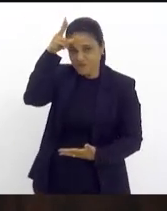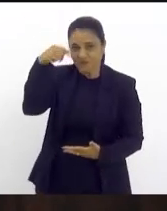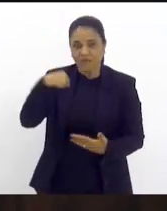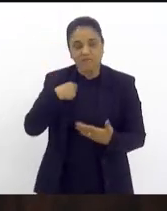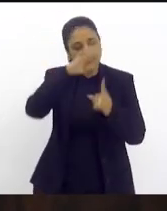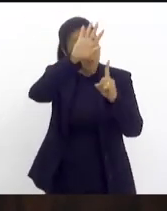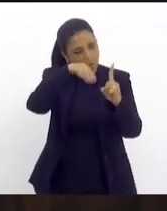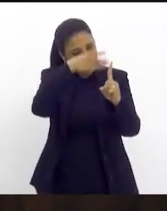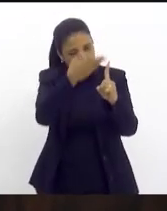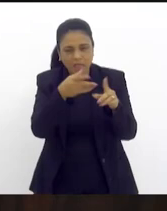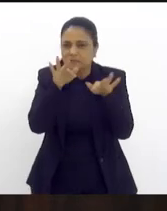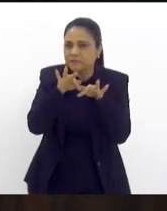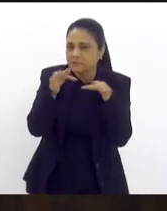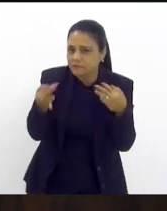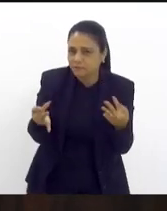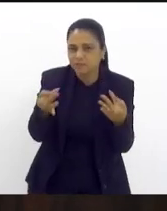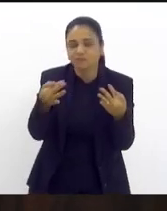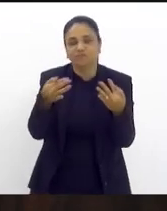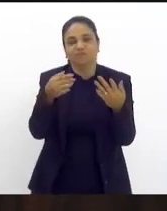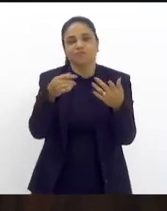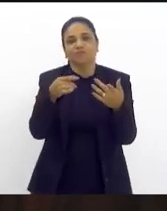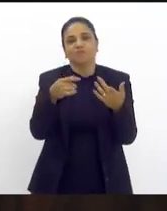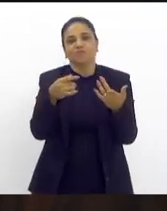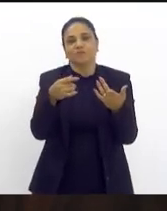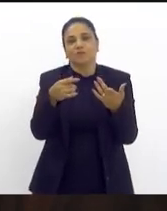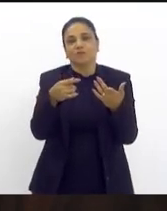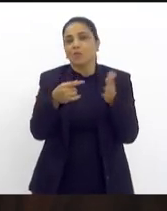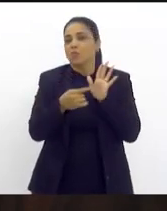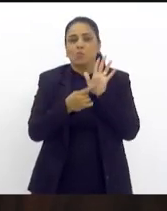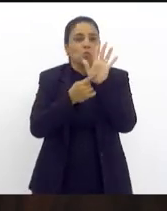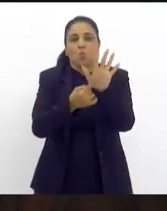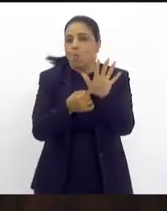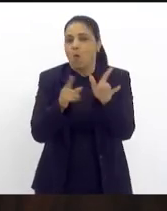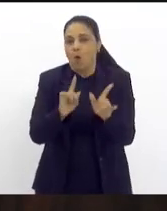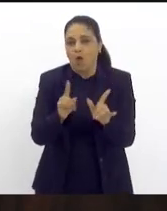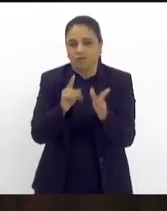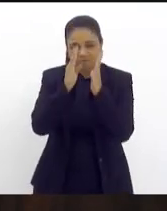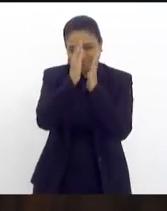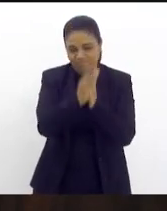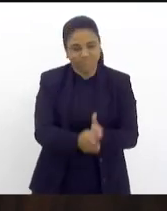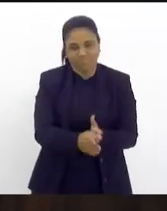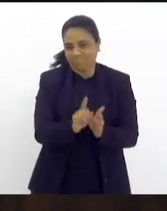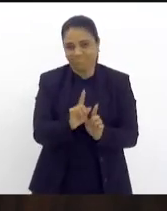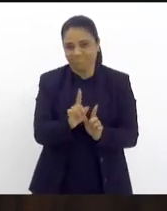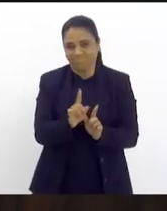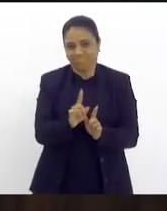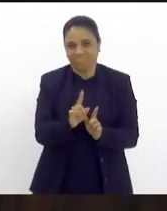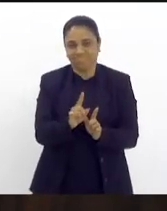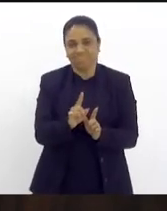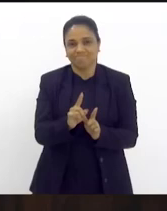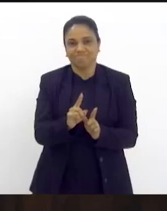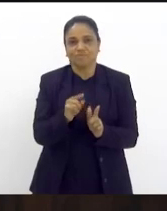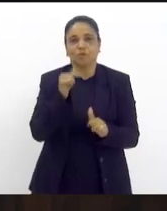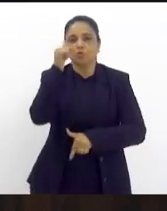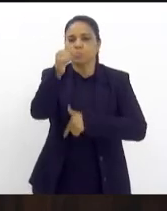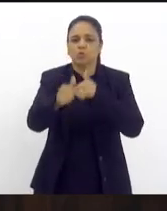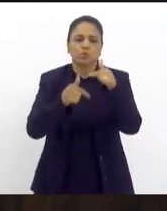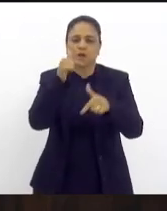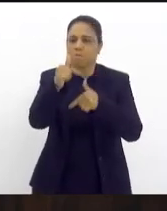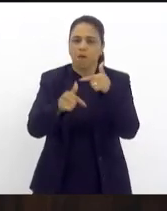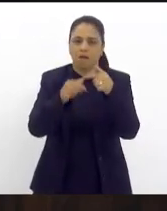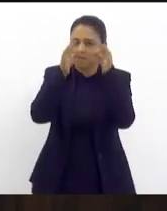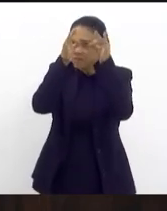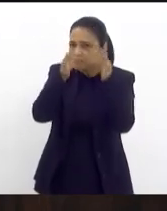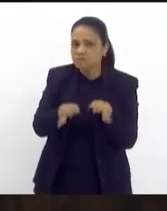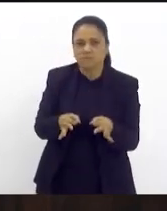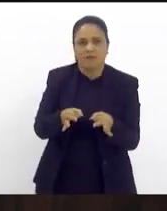singela homenagem não retrata fielmente, denodo e a seriedade